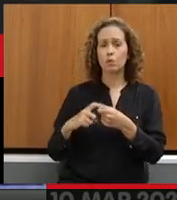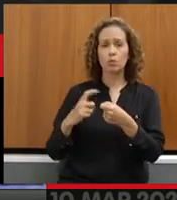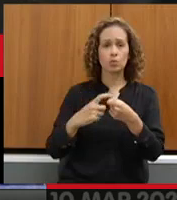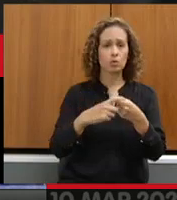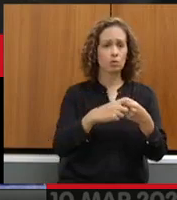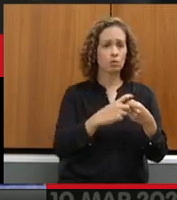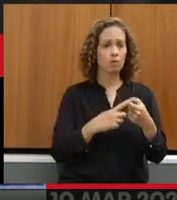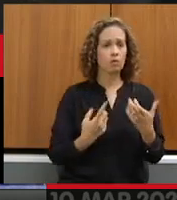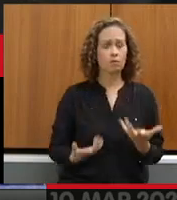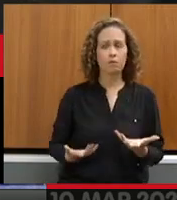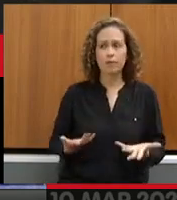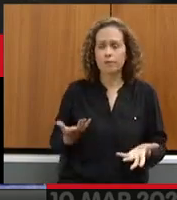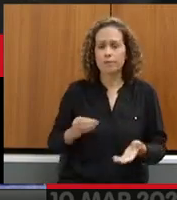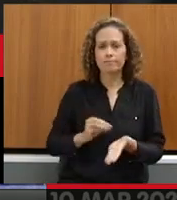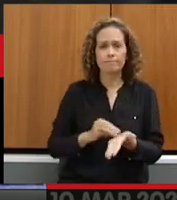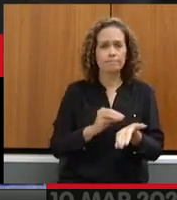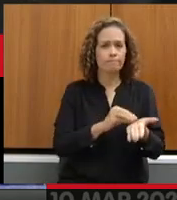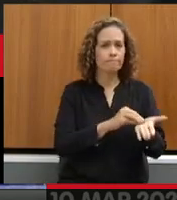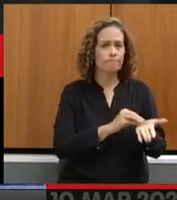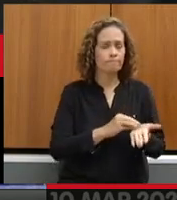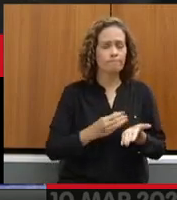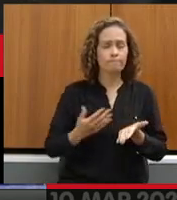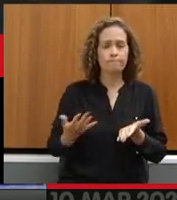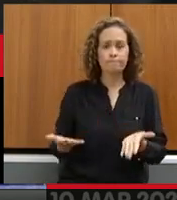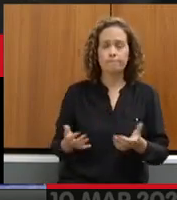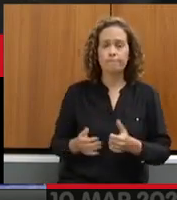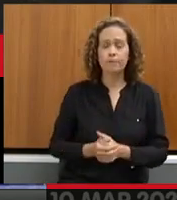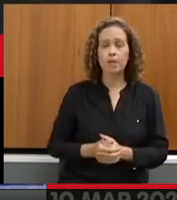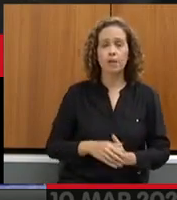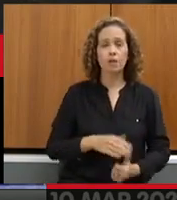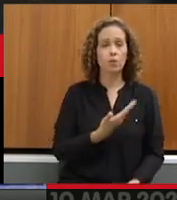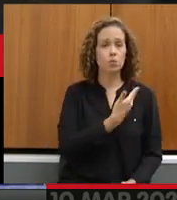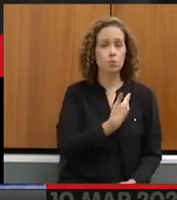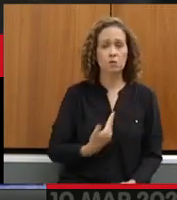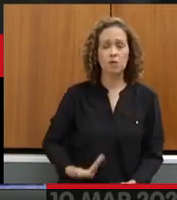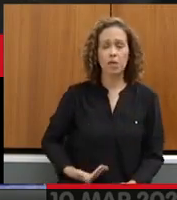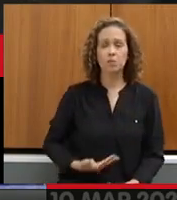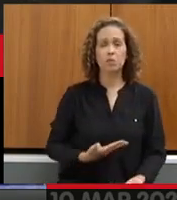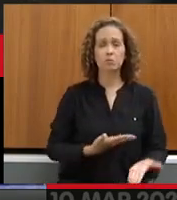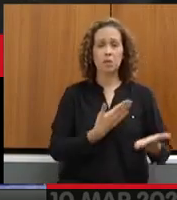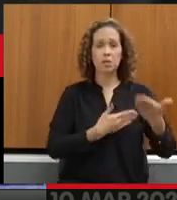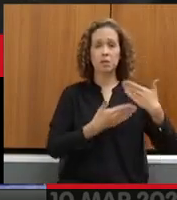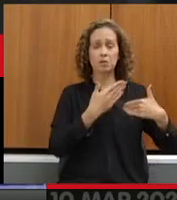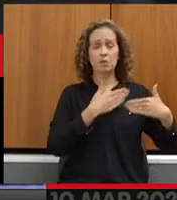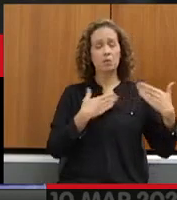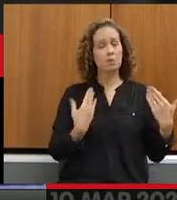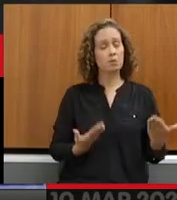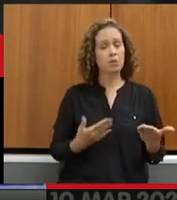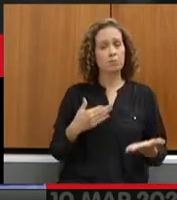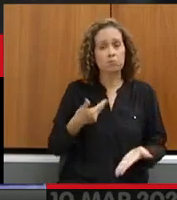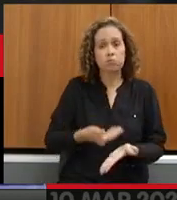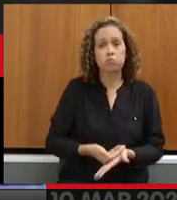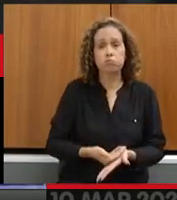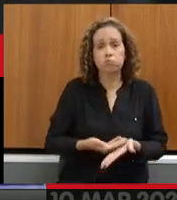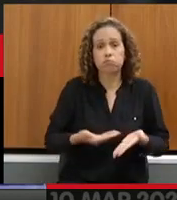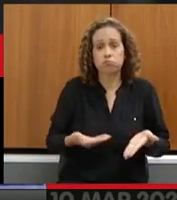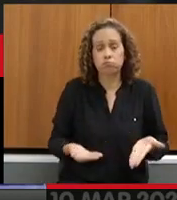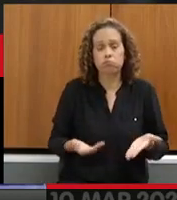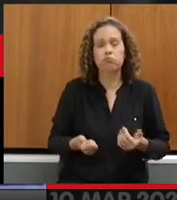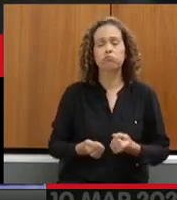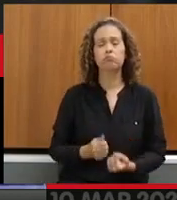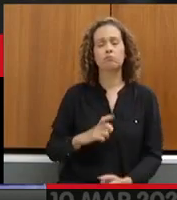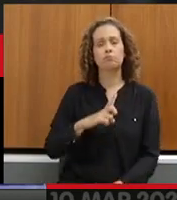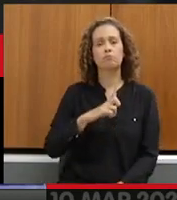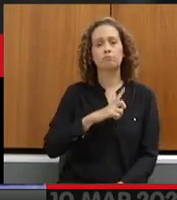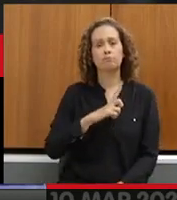sendo operacionalizados em governos anteriores chegou a na na nossa vez aí nós tivemos que